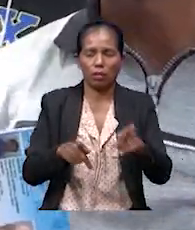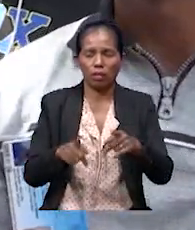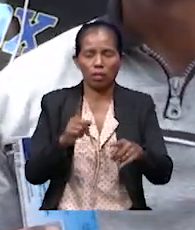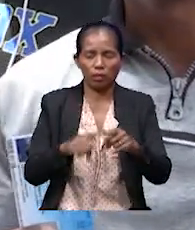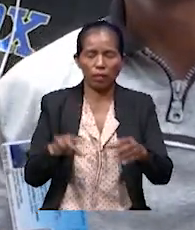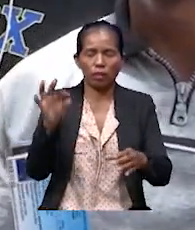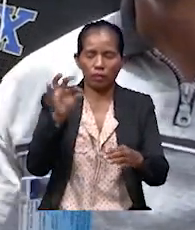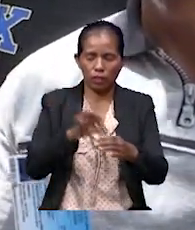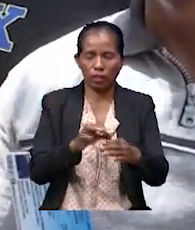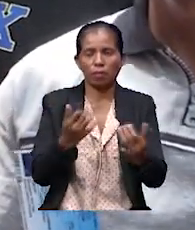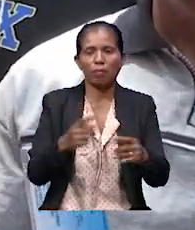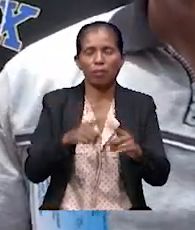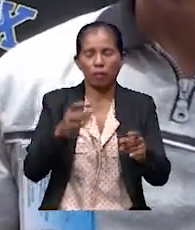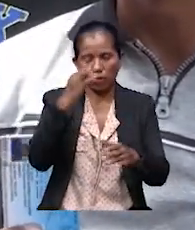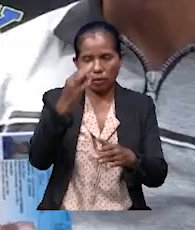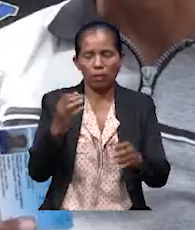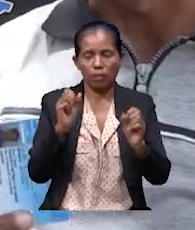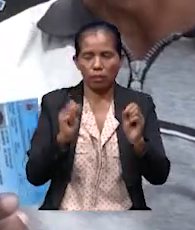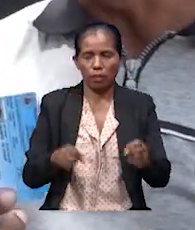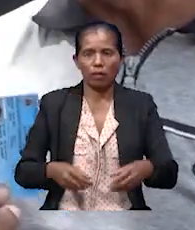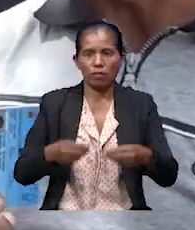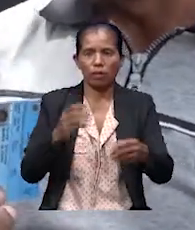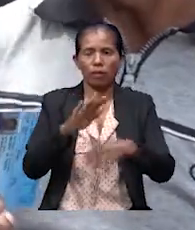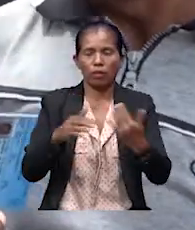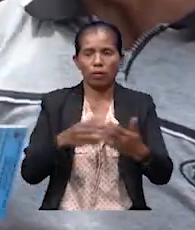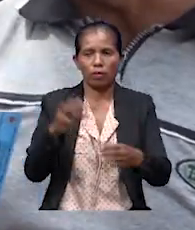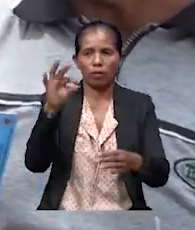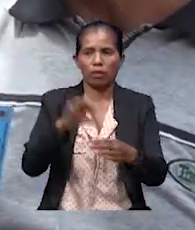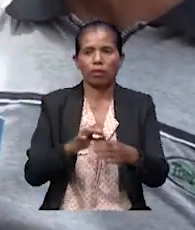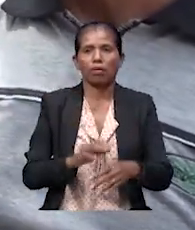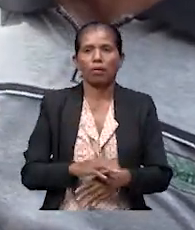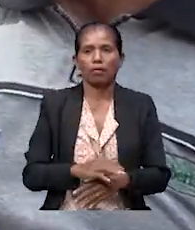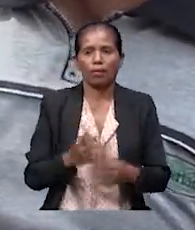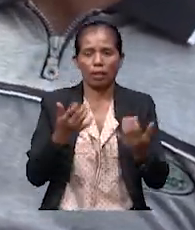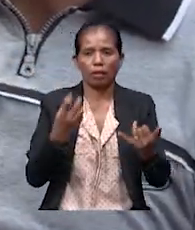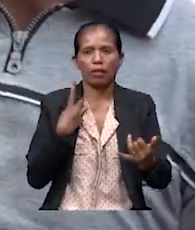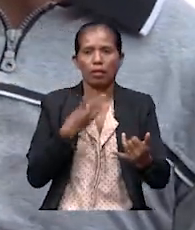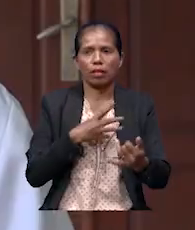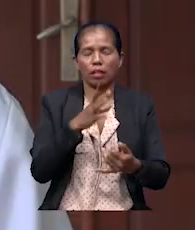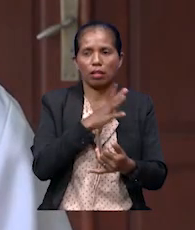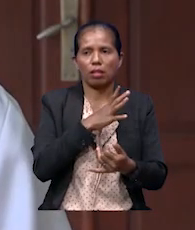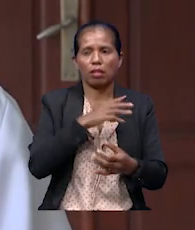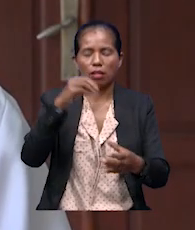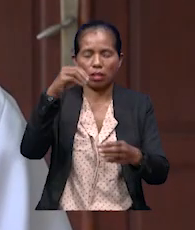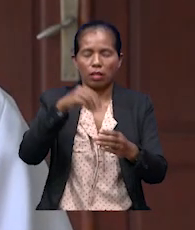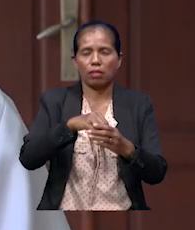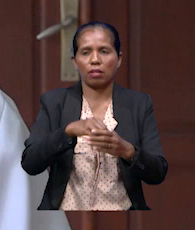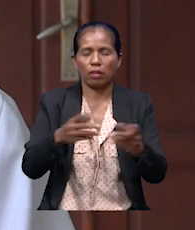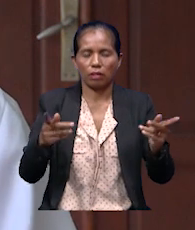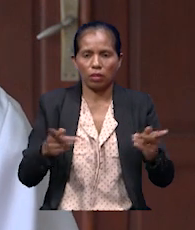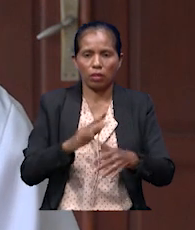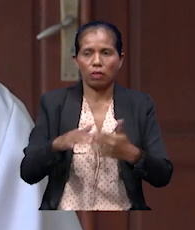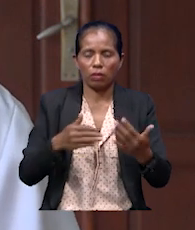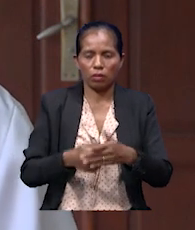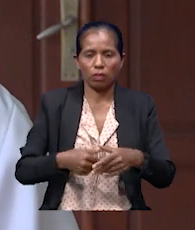no irna no e la bela husi kliu de tira nena ne botir na ba ne e agora ne veita hein tamona ba ia fase de nena be ho todo ba